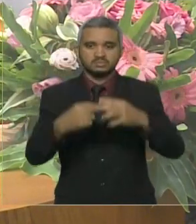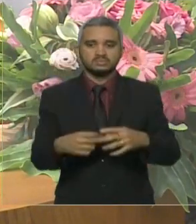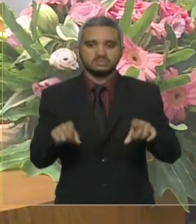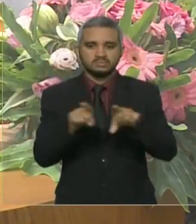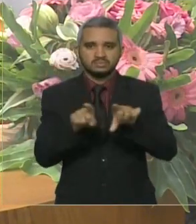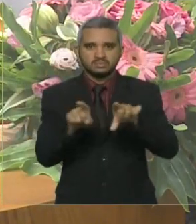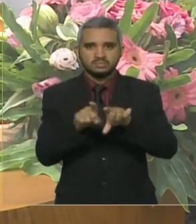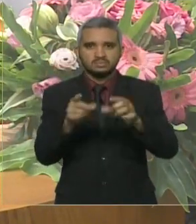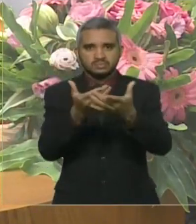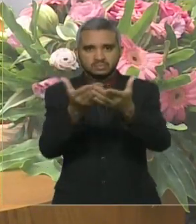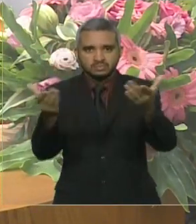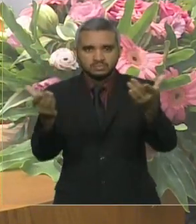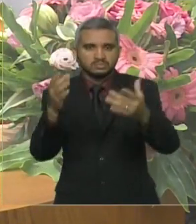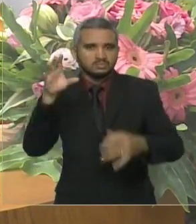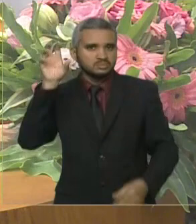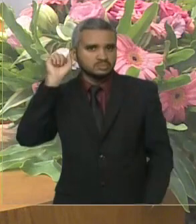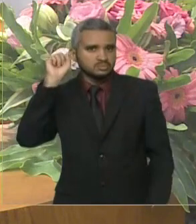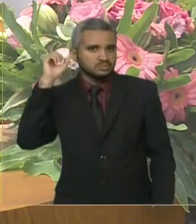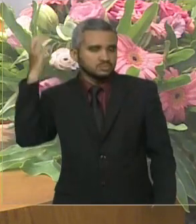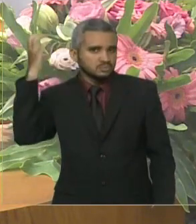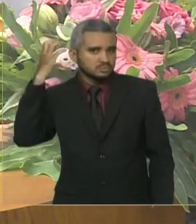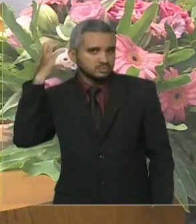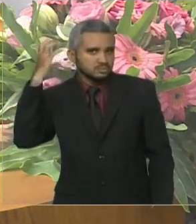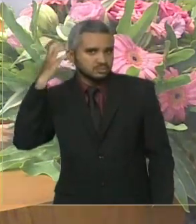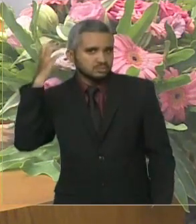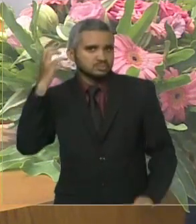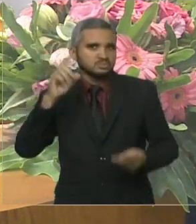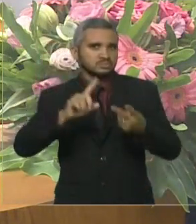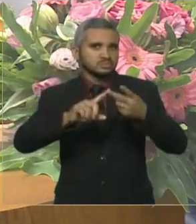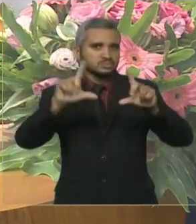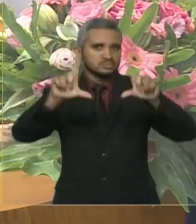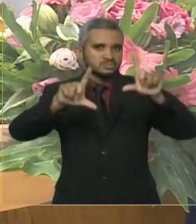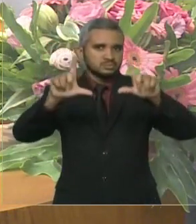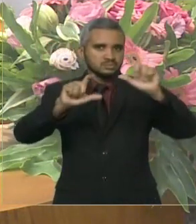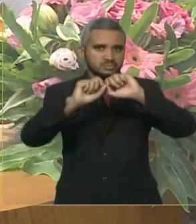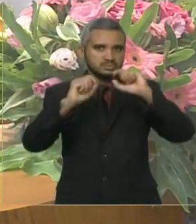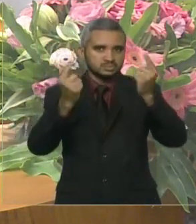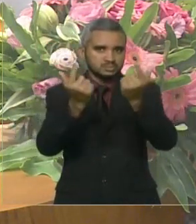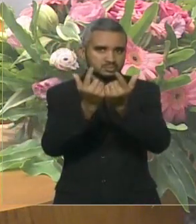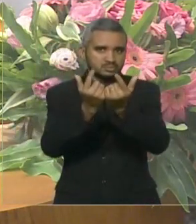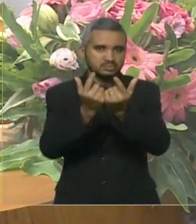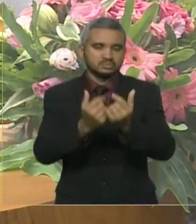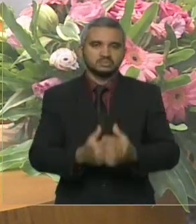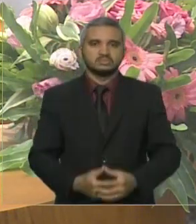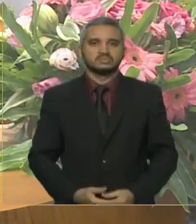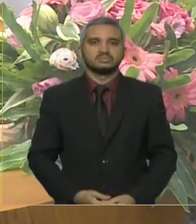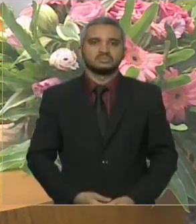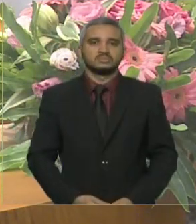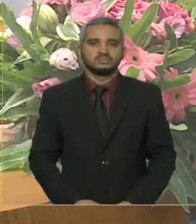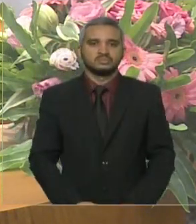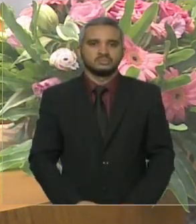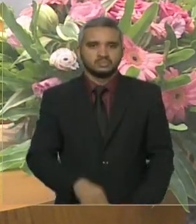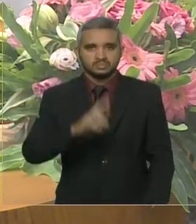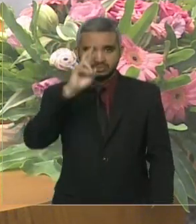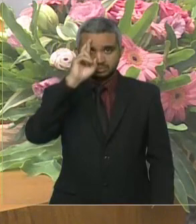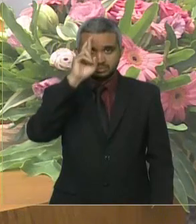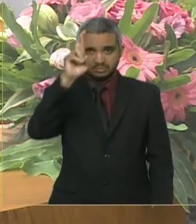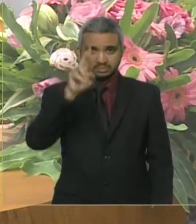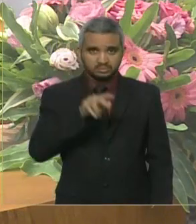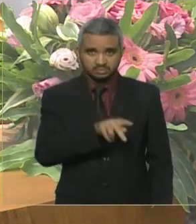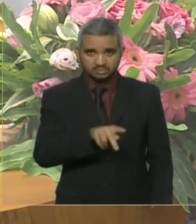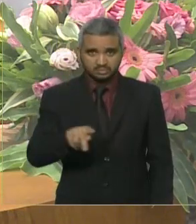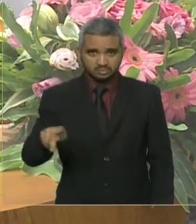acompanha pela rádio e TV Assembleia. Senhor presidente, hoje queríamos parabenizar,